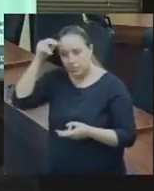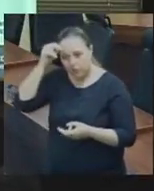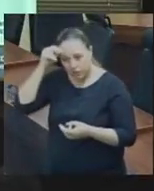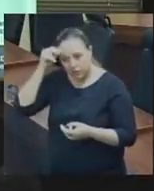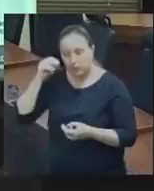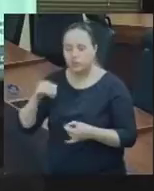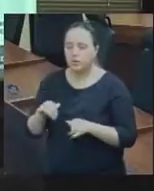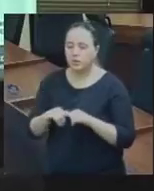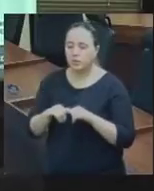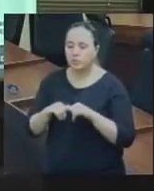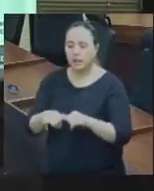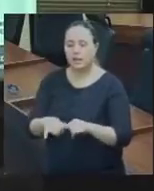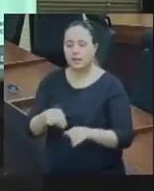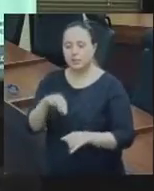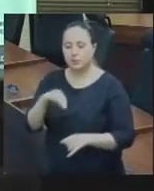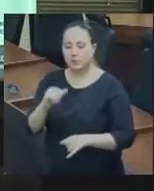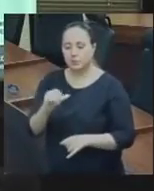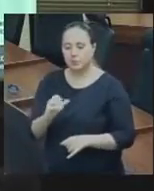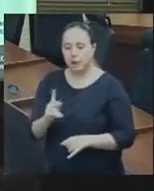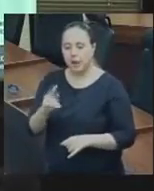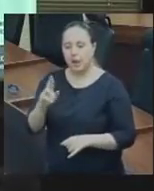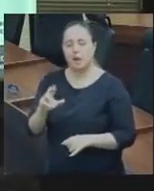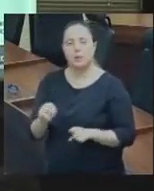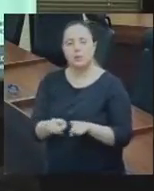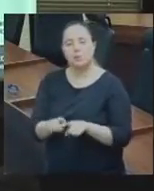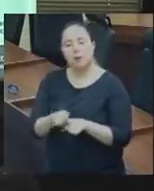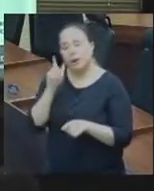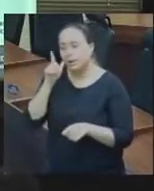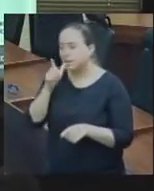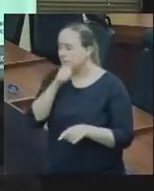supermercado makro lanchonete mcdonald